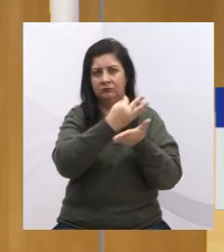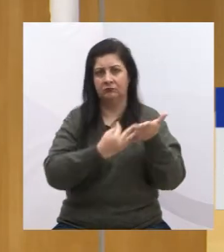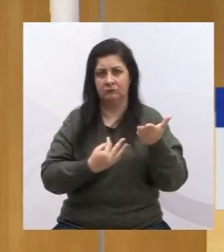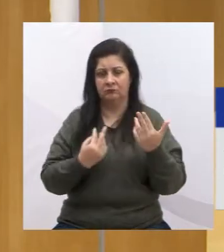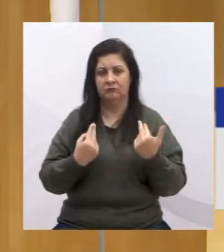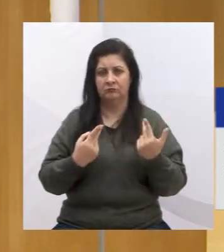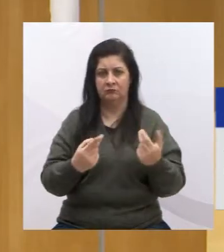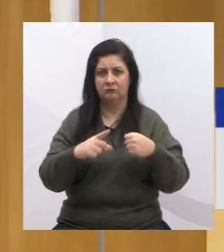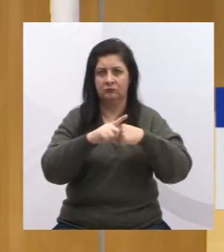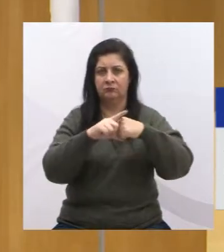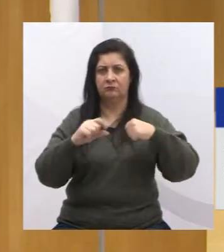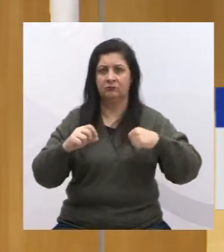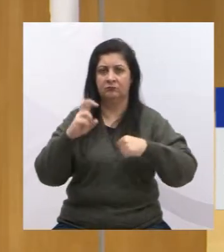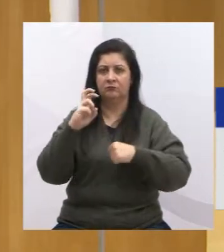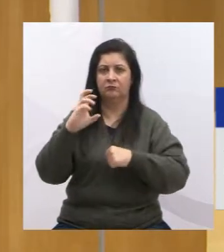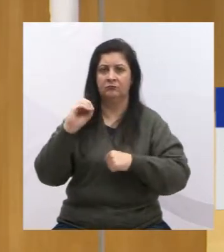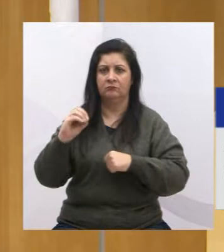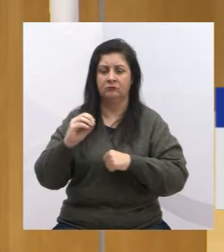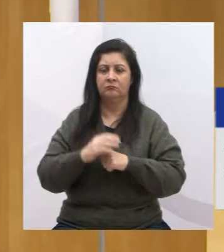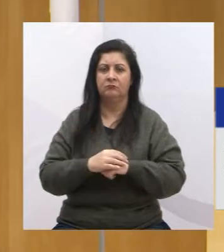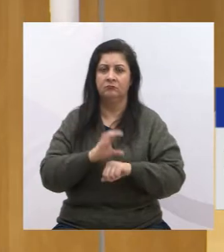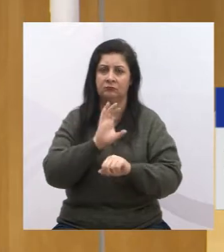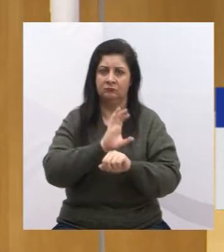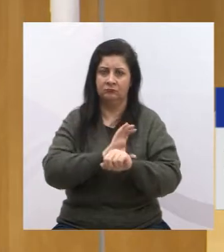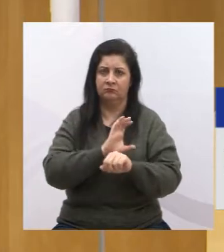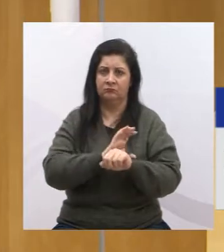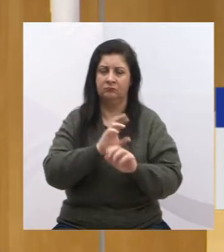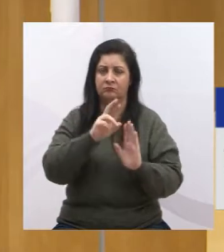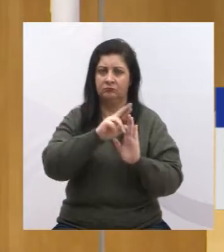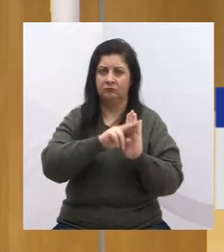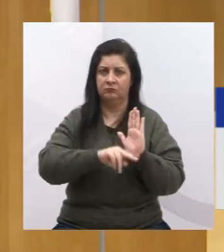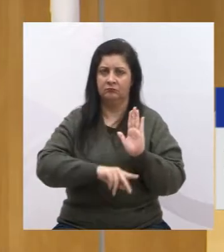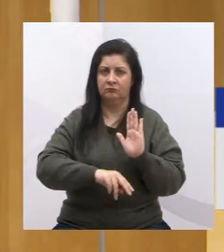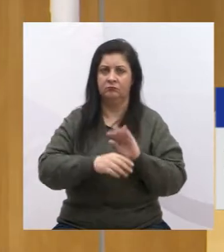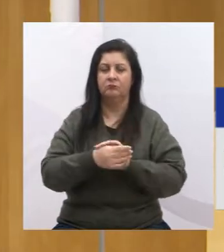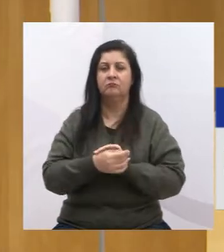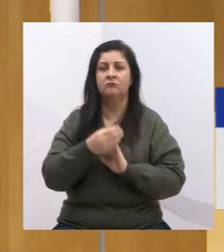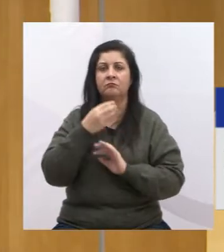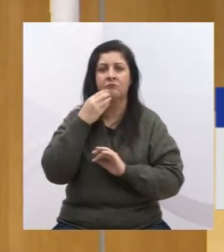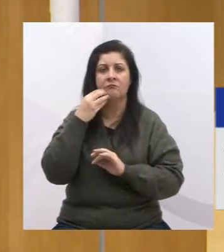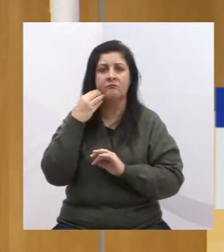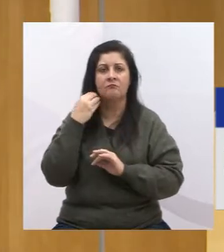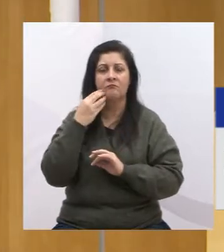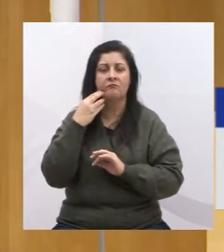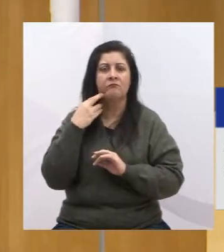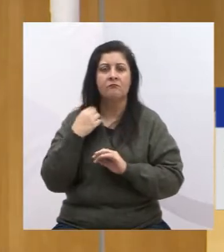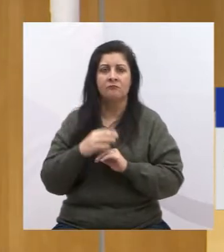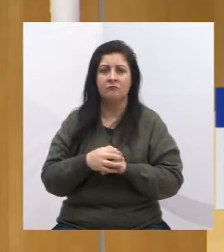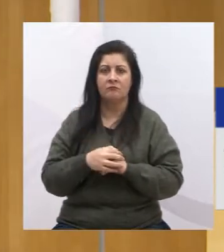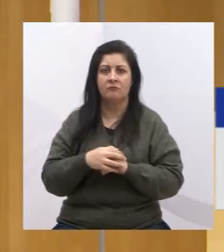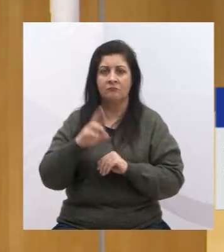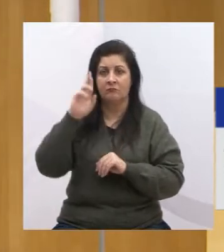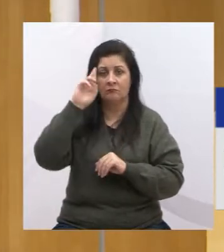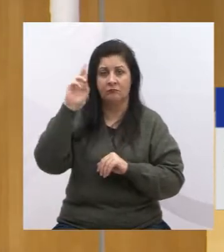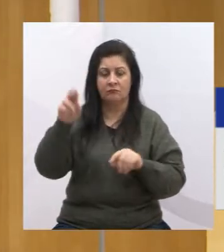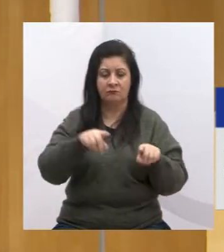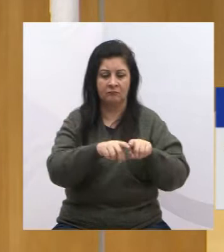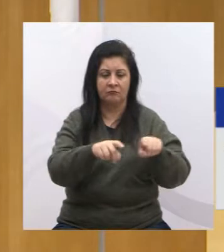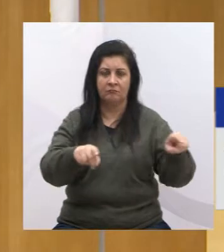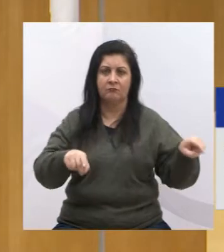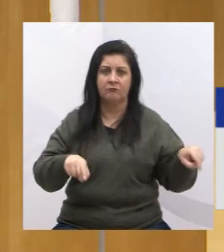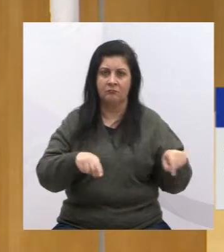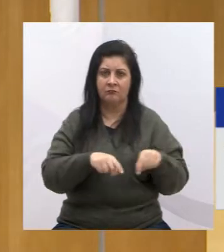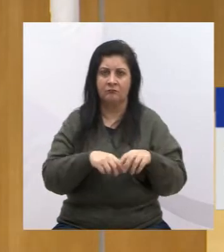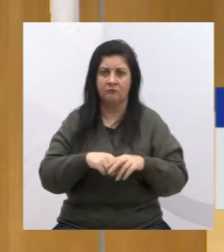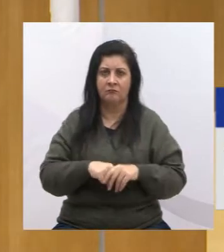no artigo 50 do Código de Normas e Posturas. Com isso, os proprietários do terreno da nossa cidade que